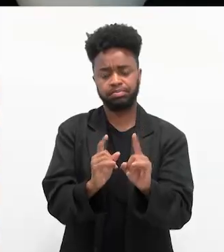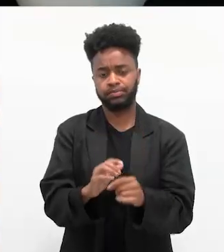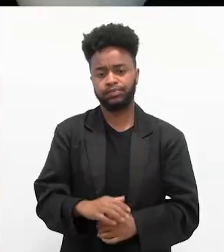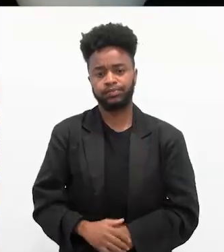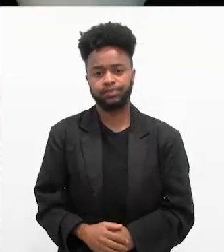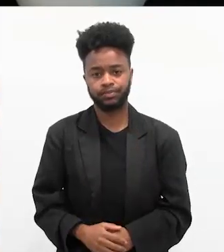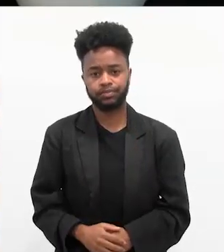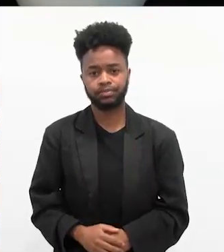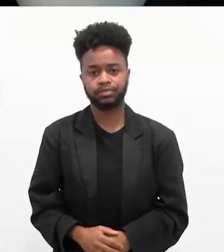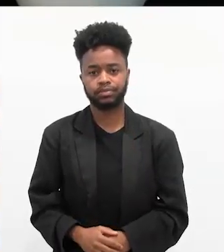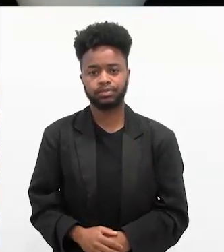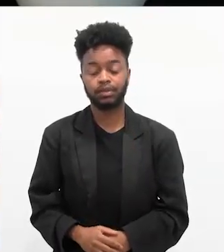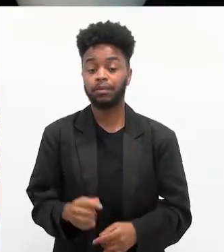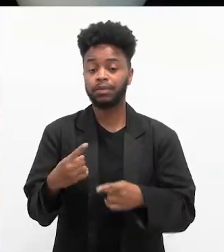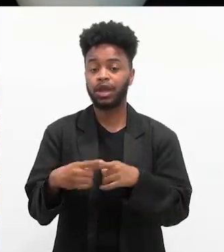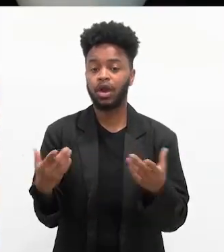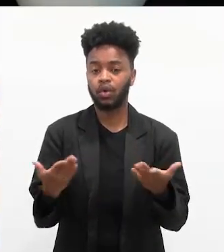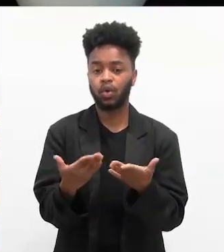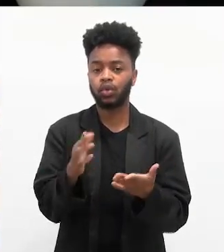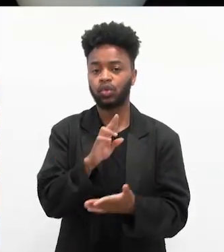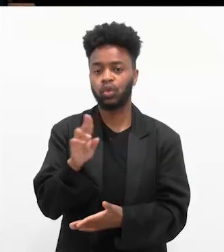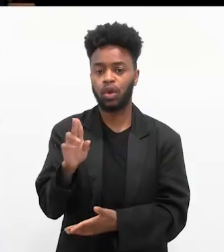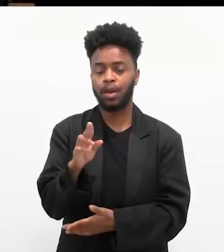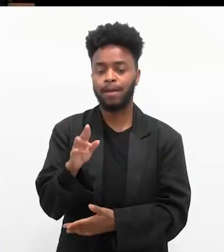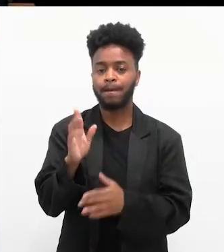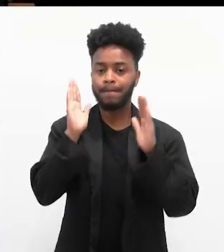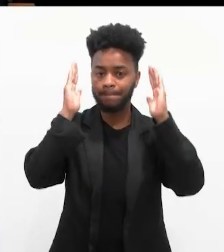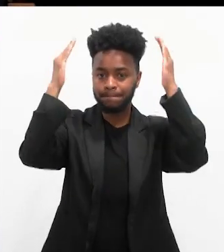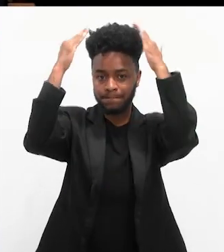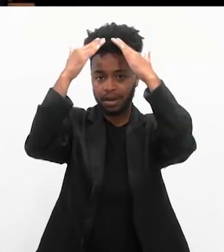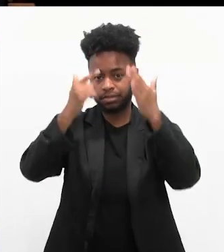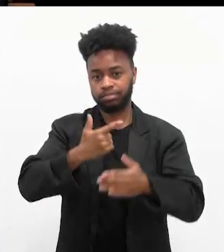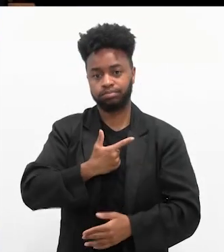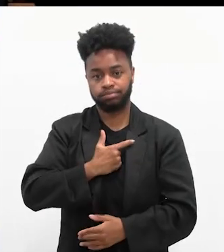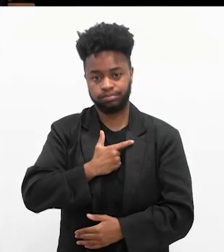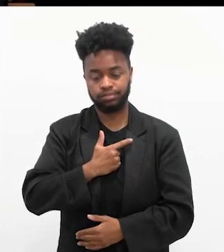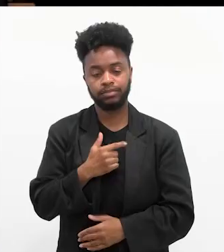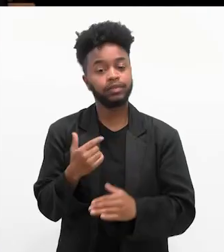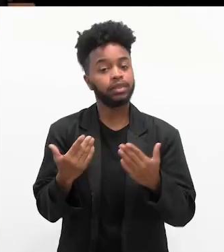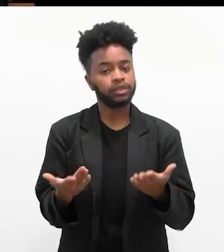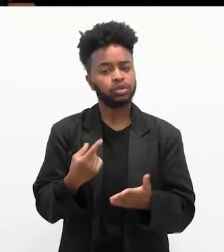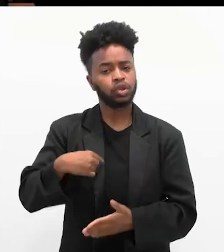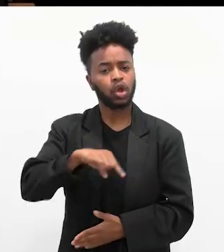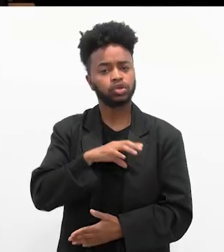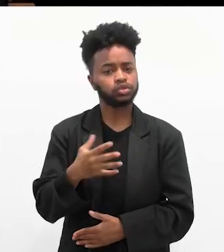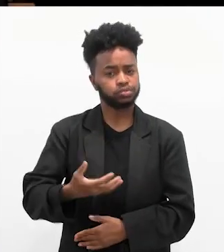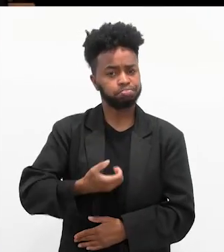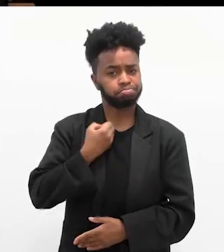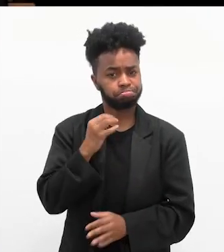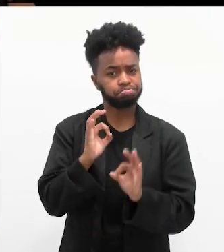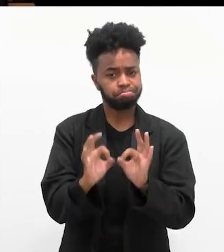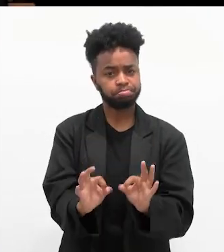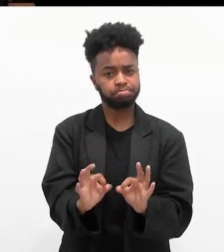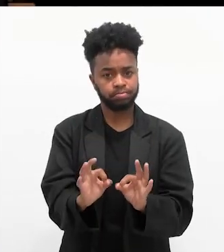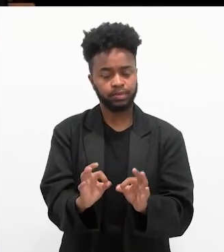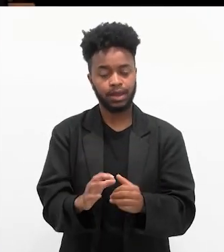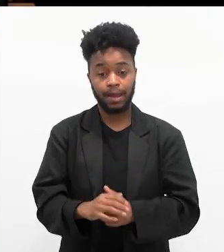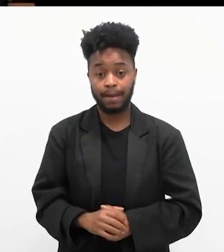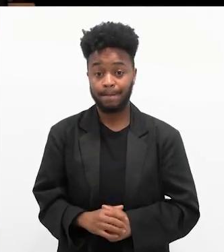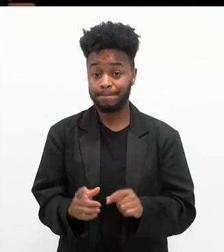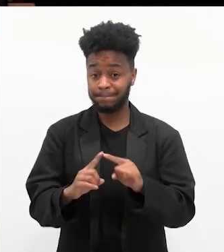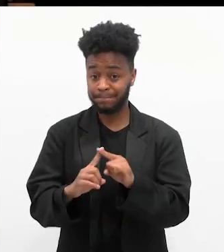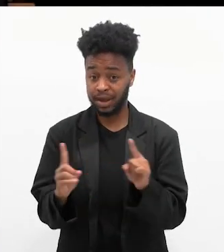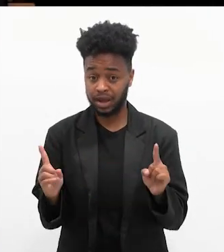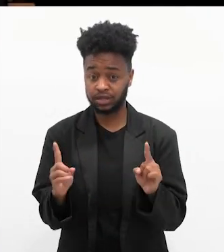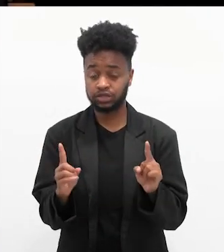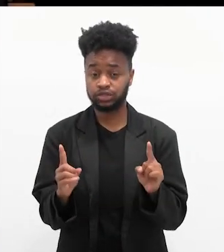que seria o cardeal Prevost, que agora é chamado de Papa Leão XIV. Então, fomos